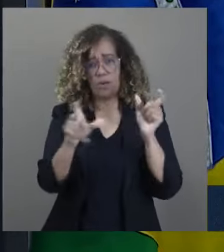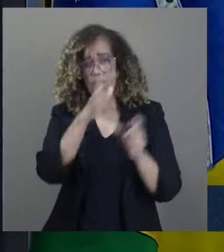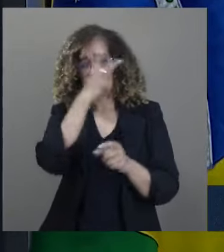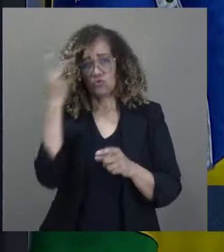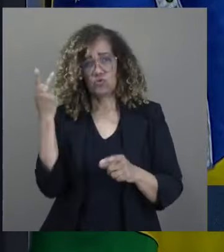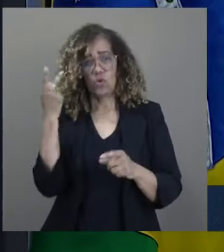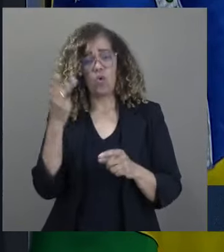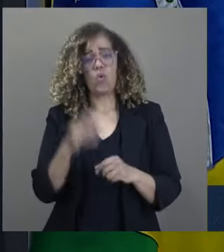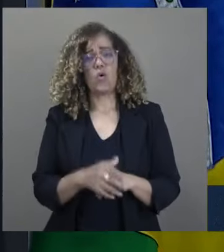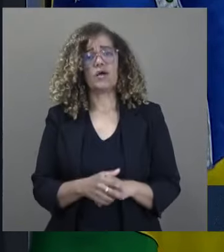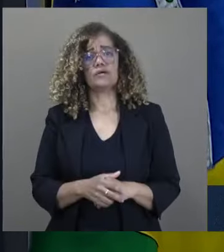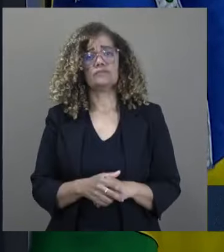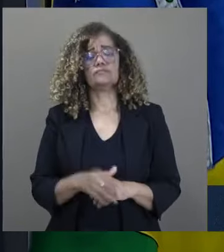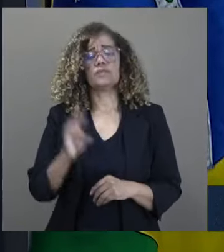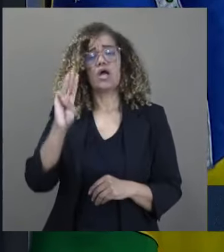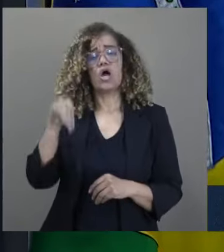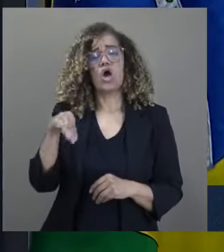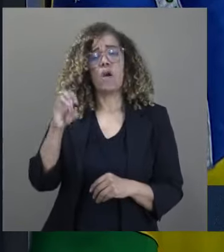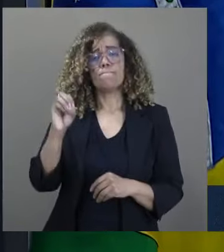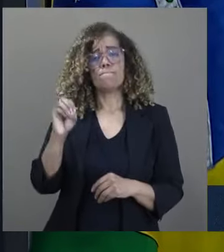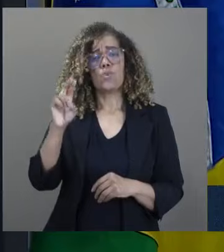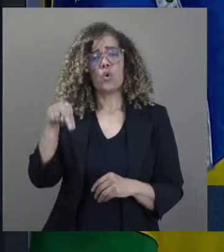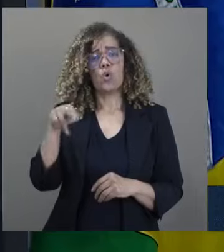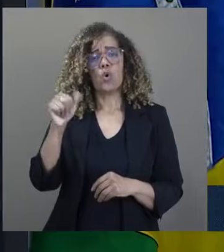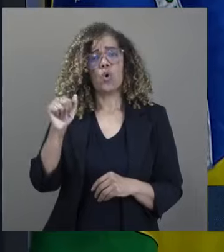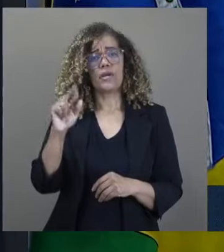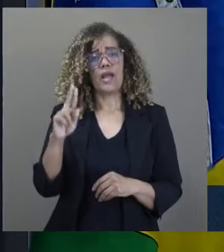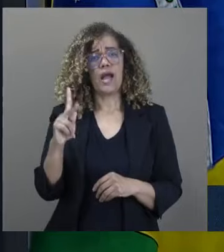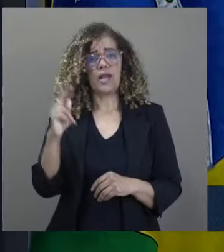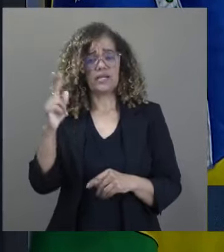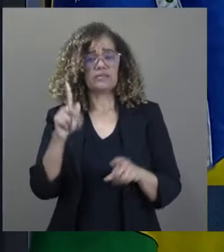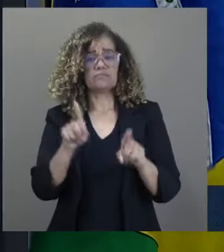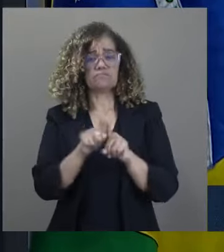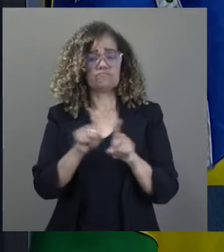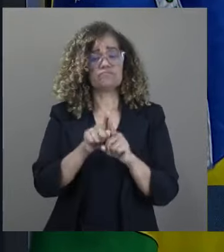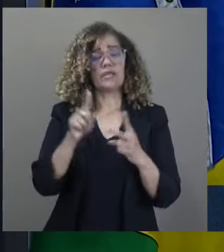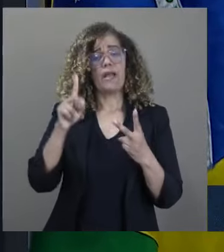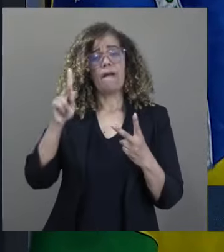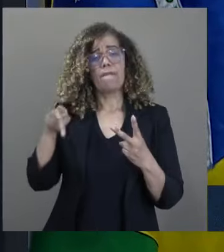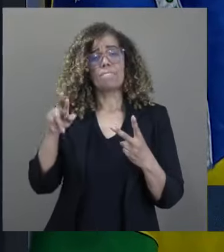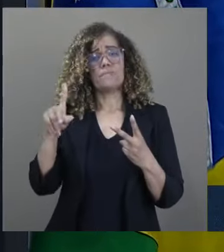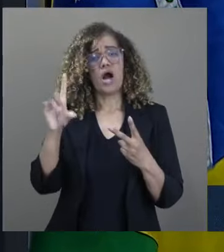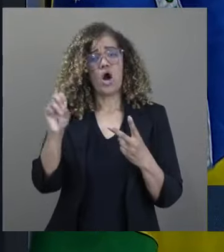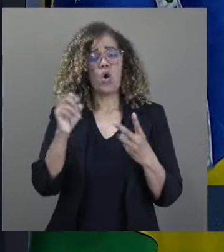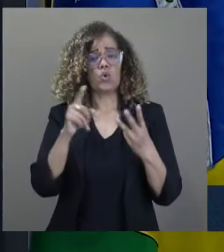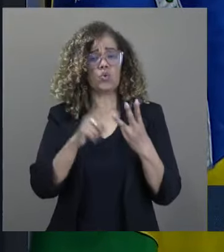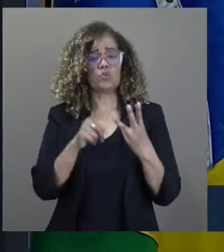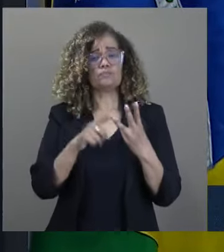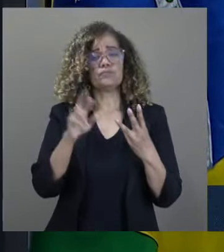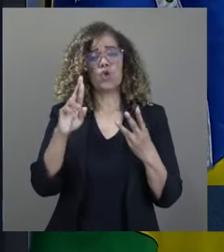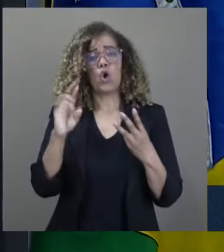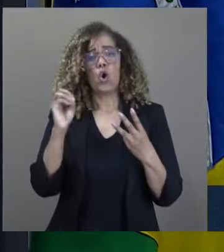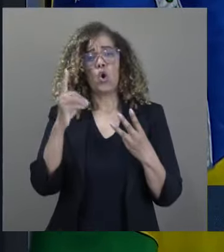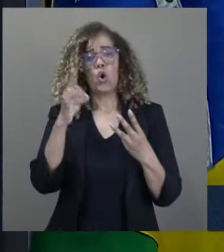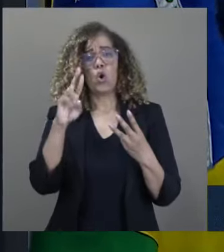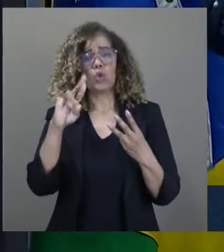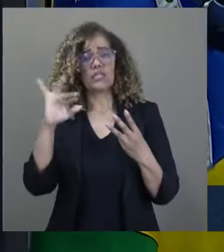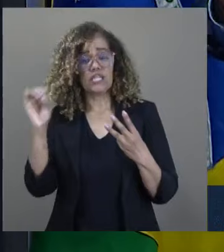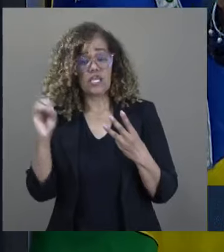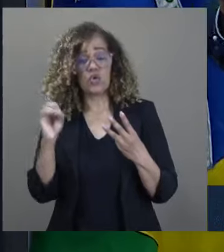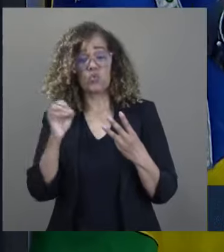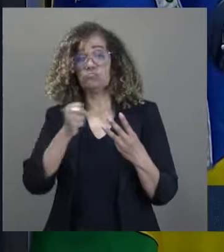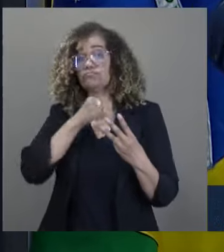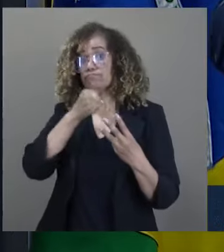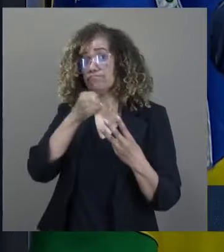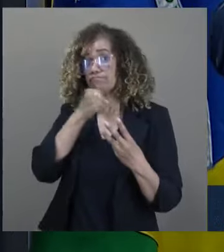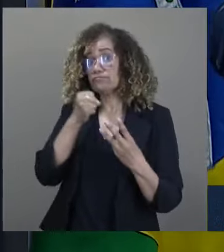Monarque, tive com ele em janeiro, Paulo Figueiredo, Rodrigo Constantino, são